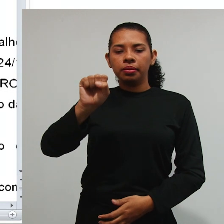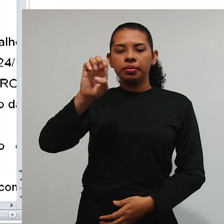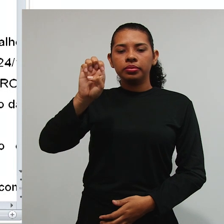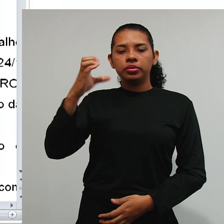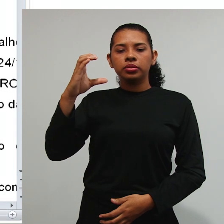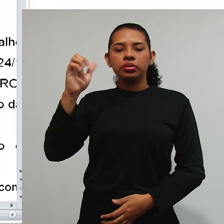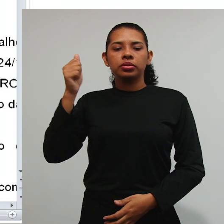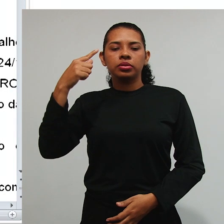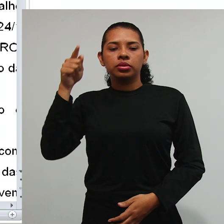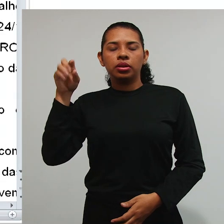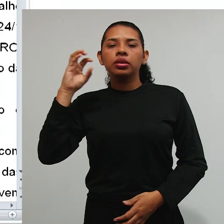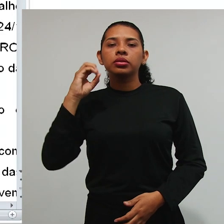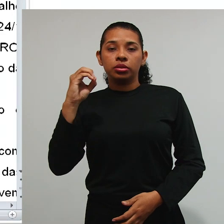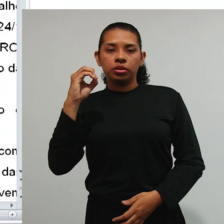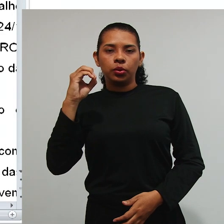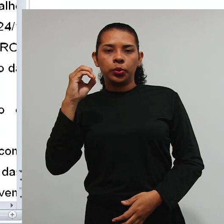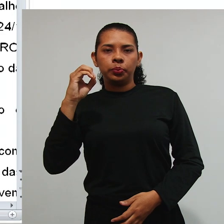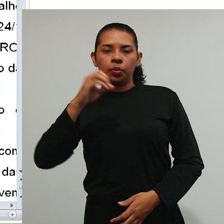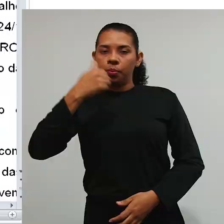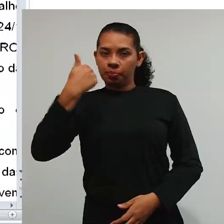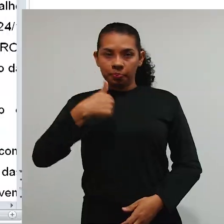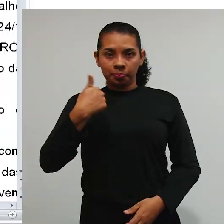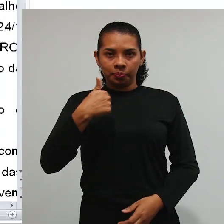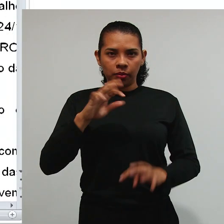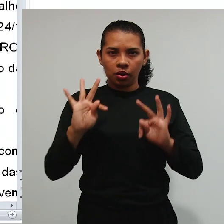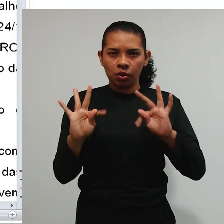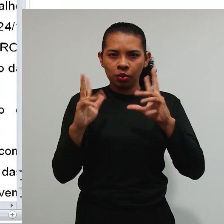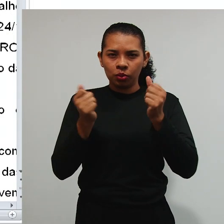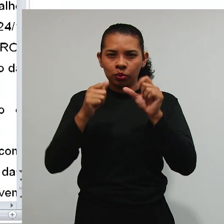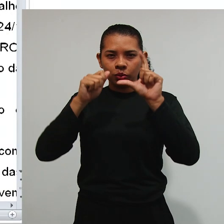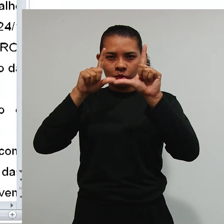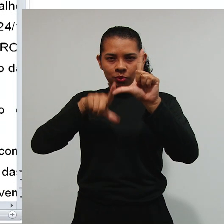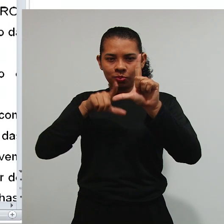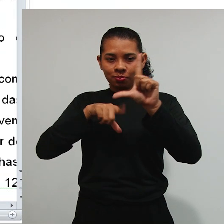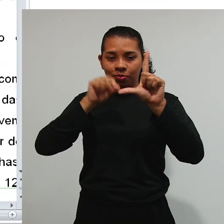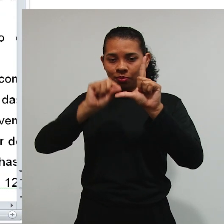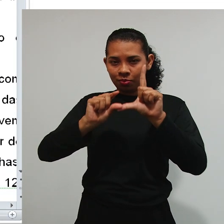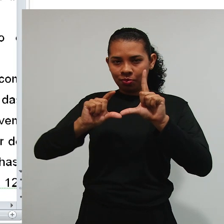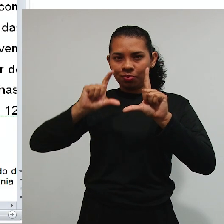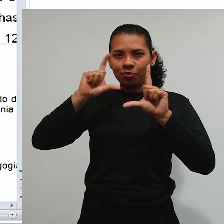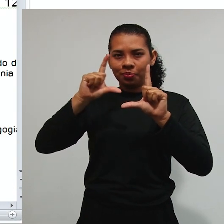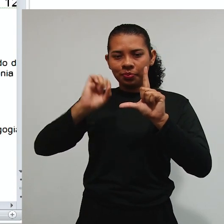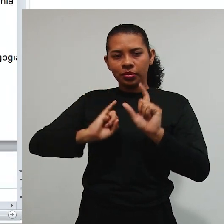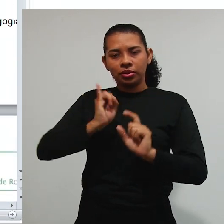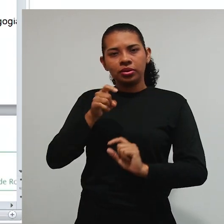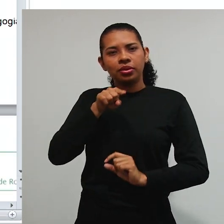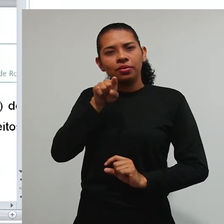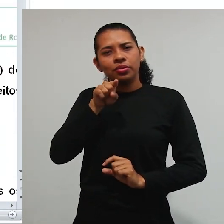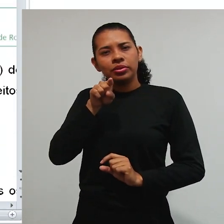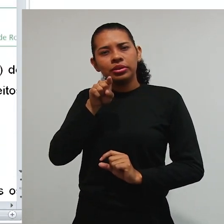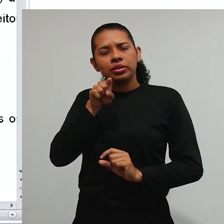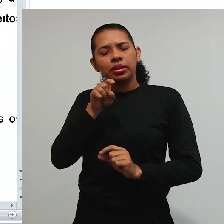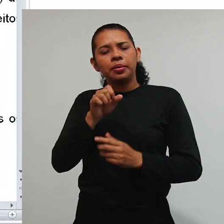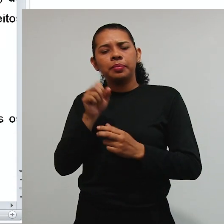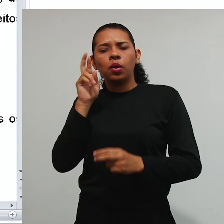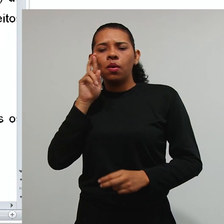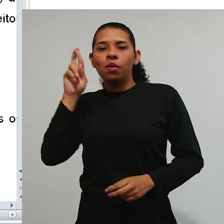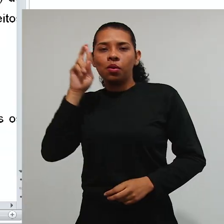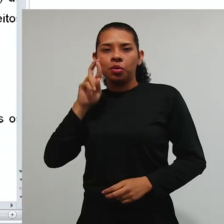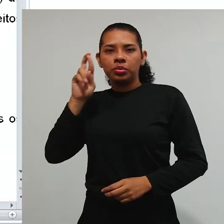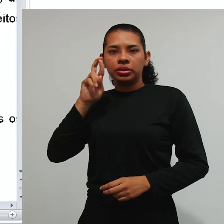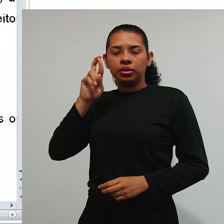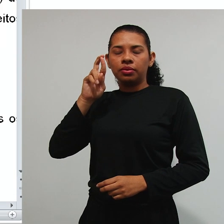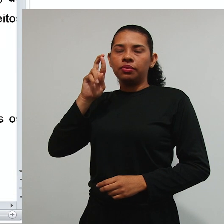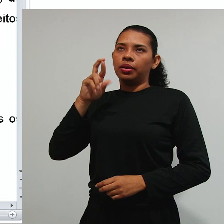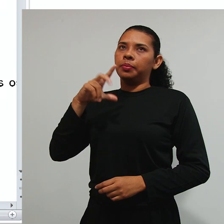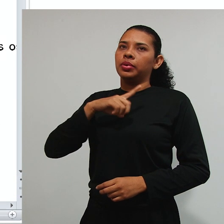a primeira divisão, né, seção primária, tudo em maiúsculo e tudo em negrito. Se você for fazer uma divisão dentro do